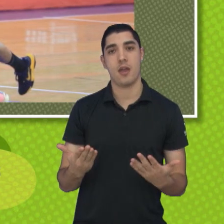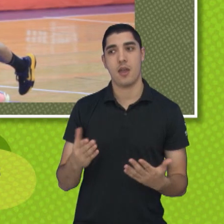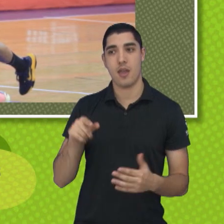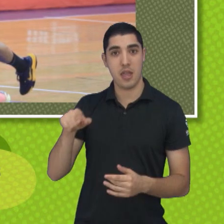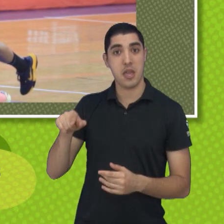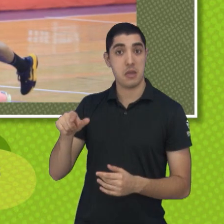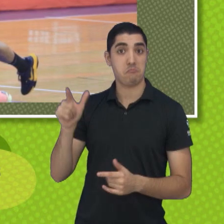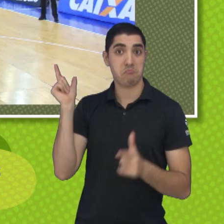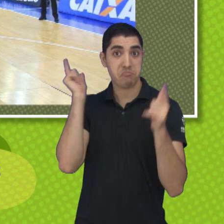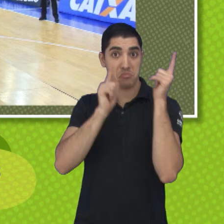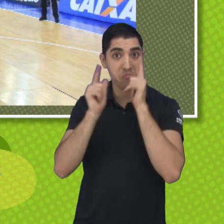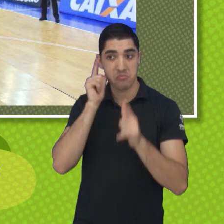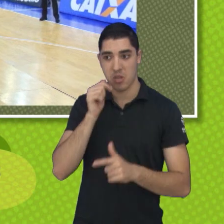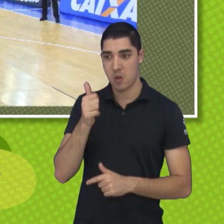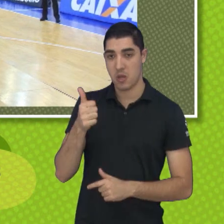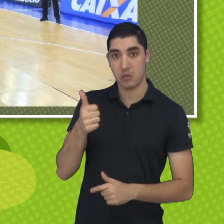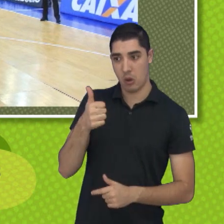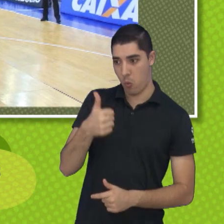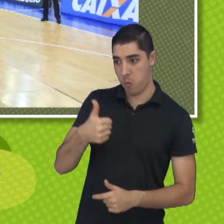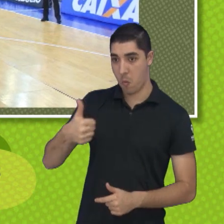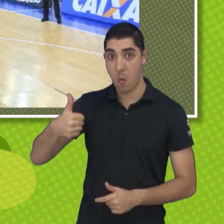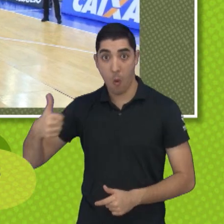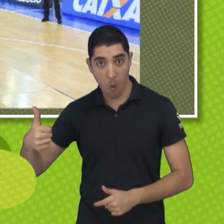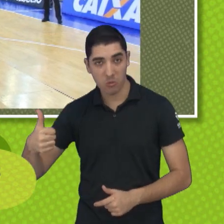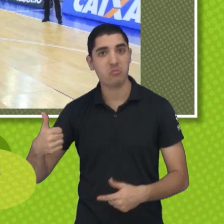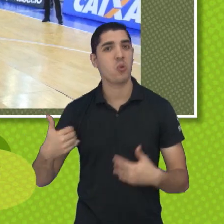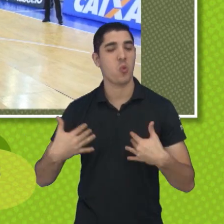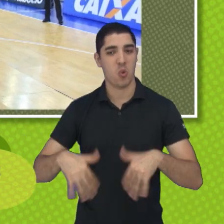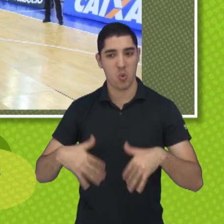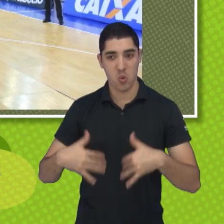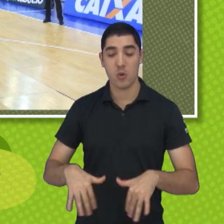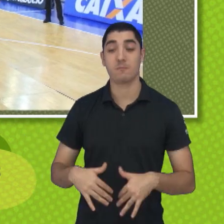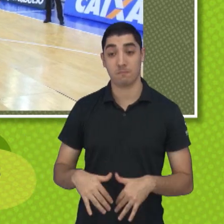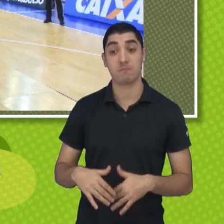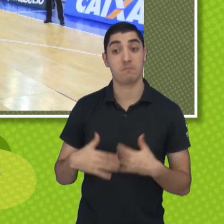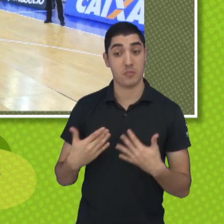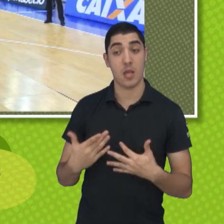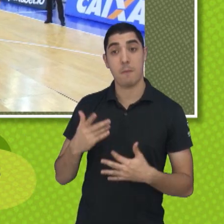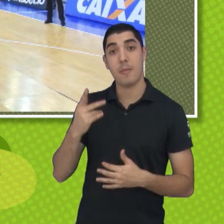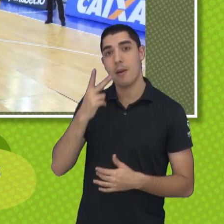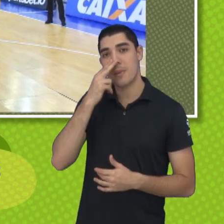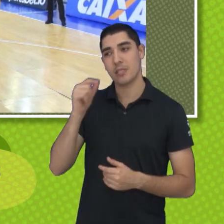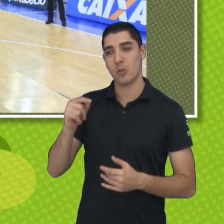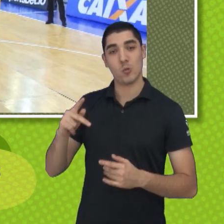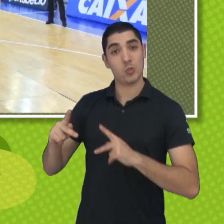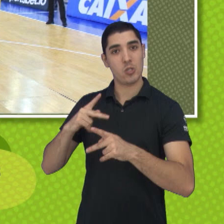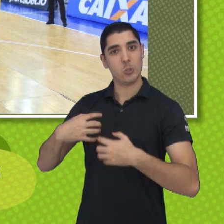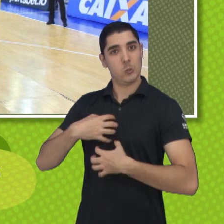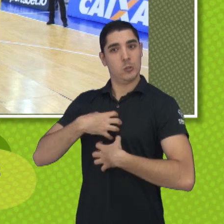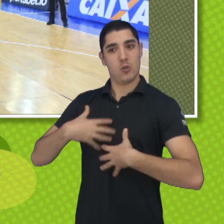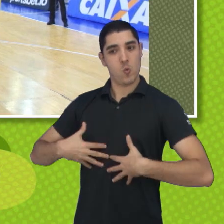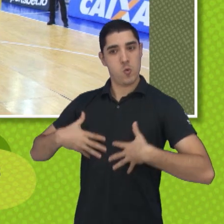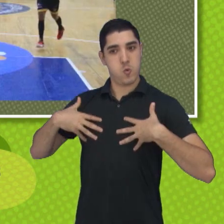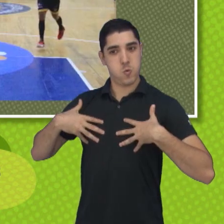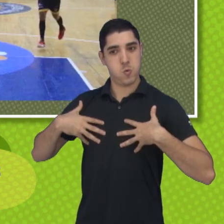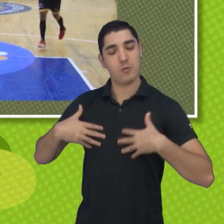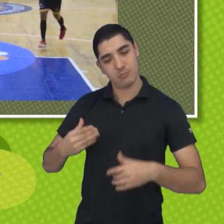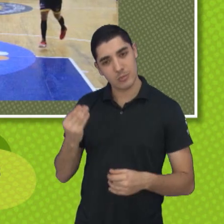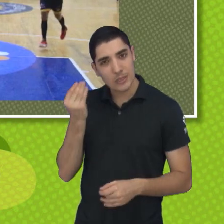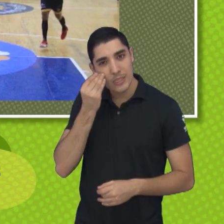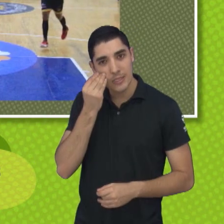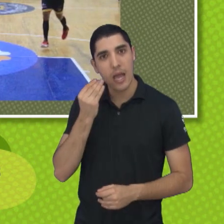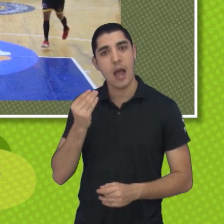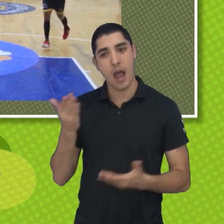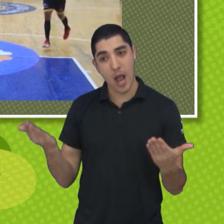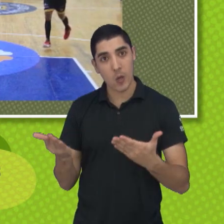centenária com destaque do Diego Figueiredo, enfim, para dar mais motivação para o São José nesse terço final